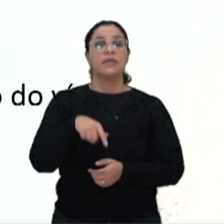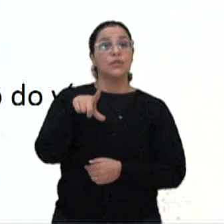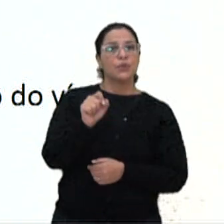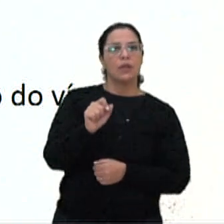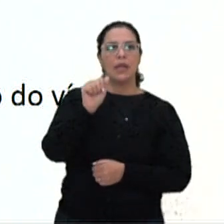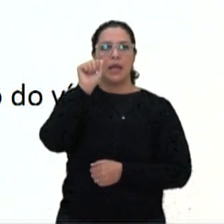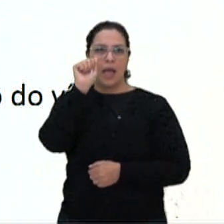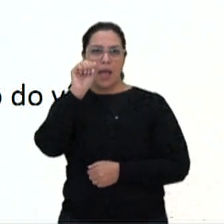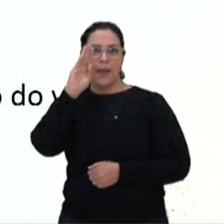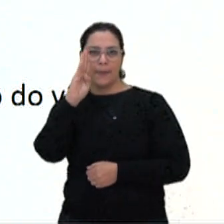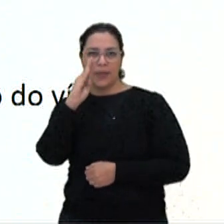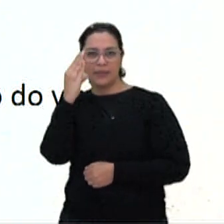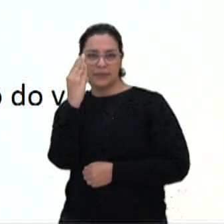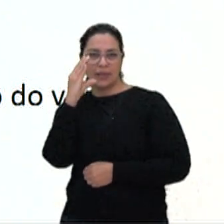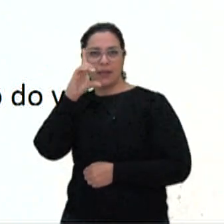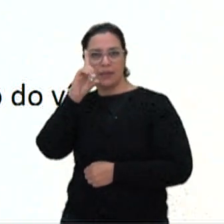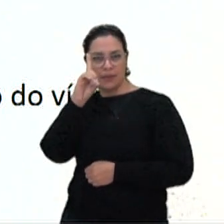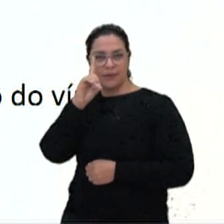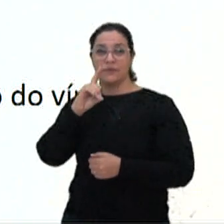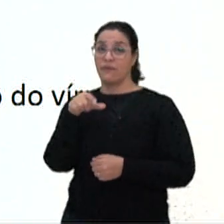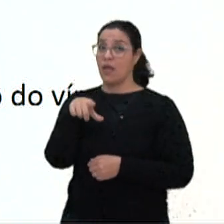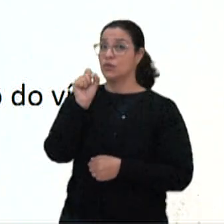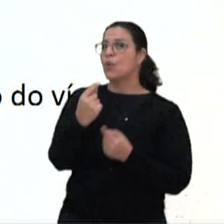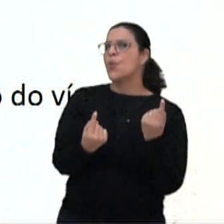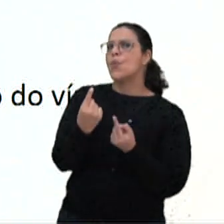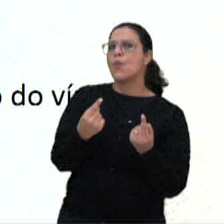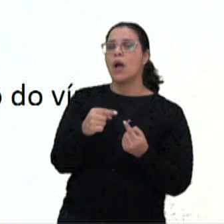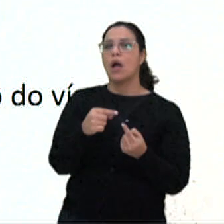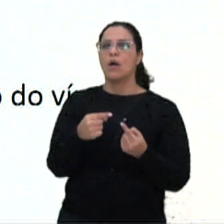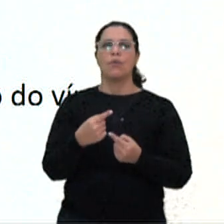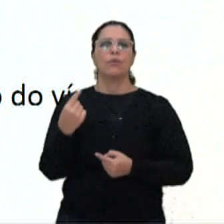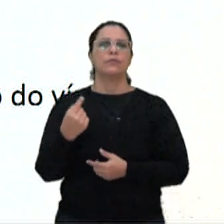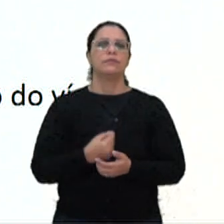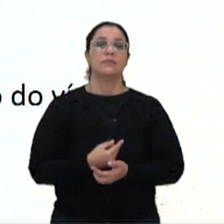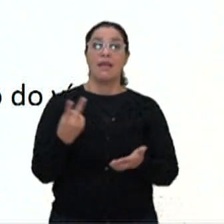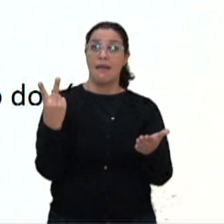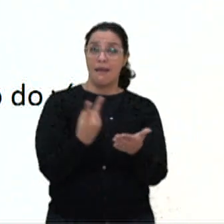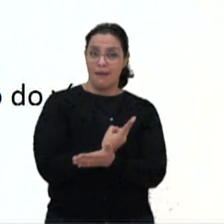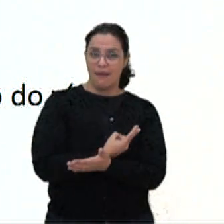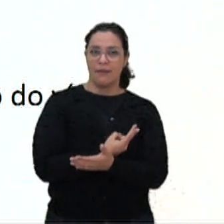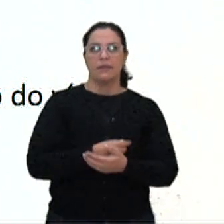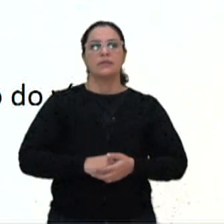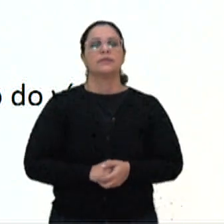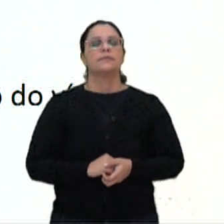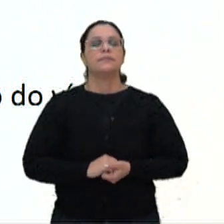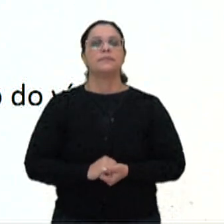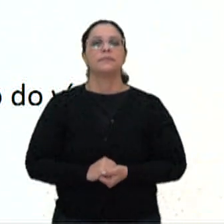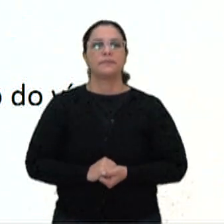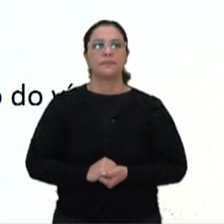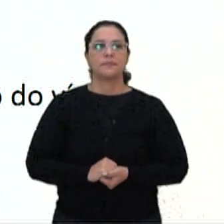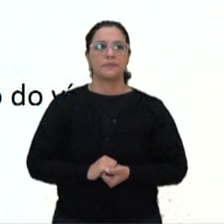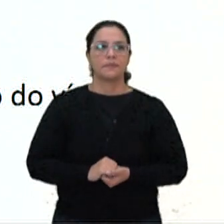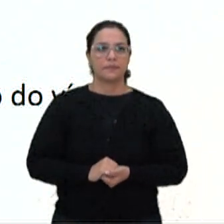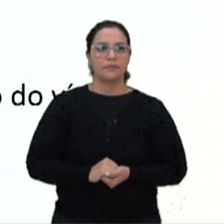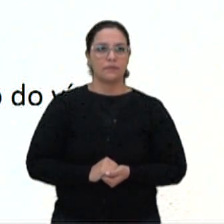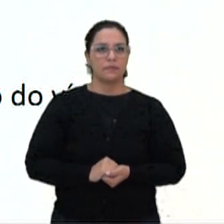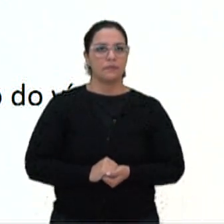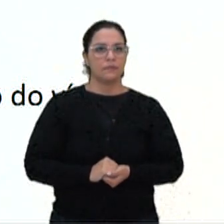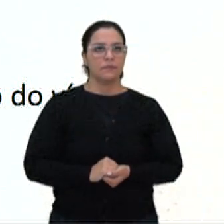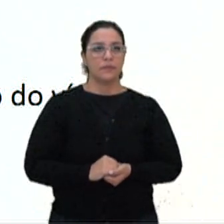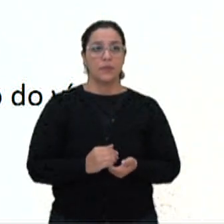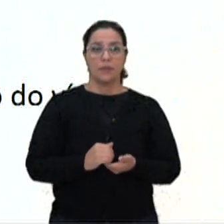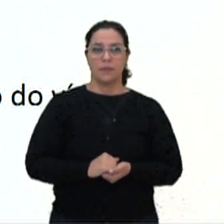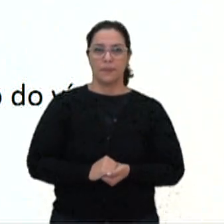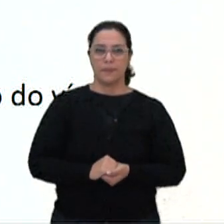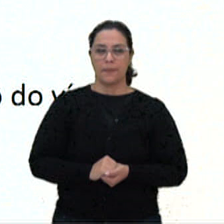A, vacinar-se. Letra B, evitar água parada. C, utilizar repelente. D, não entrar